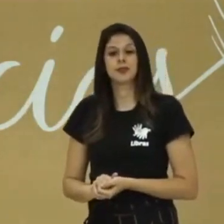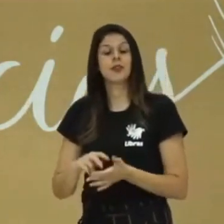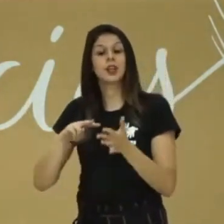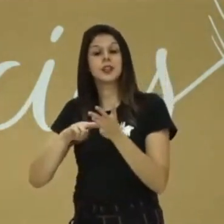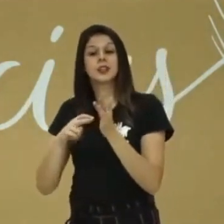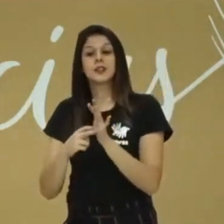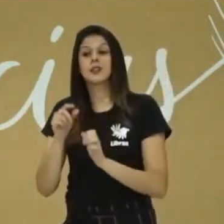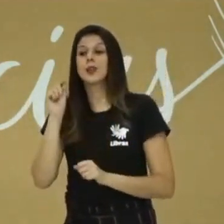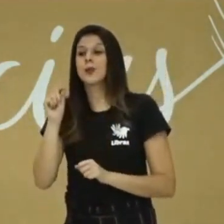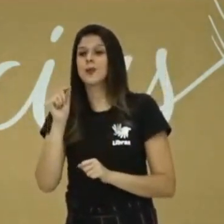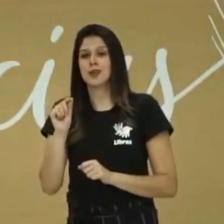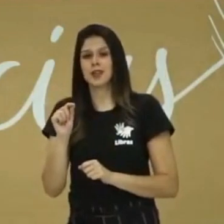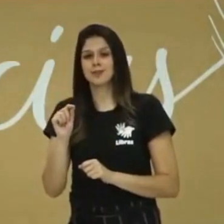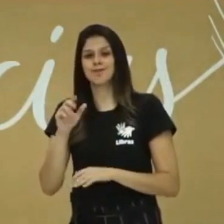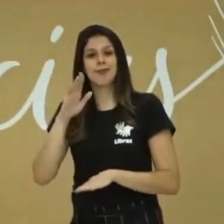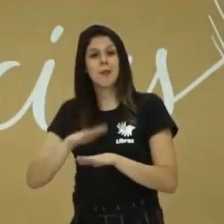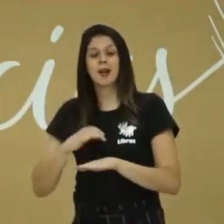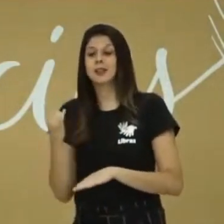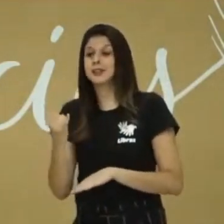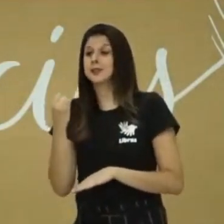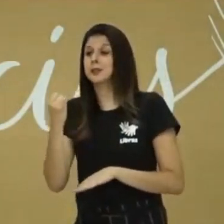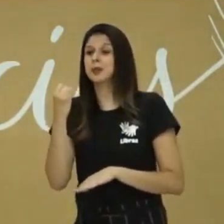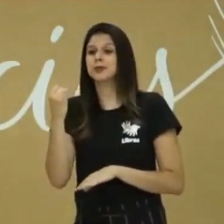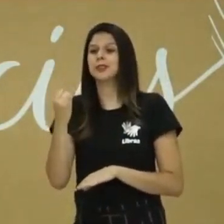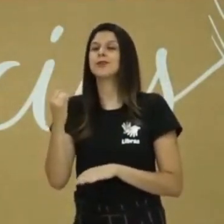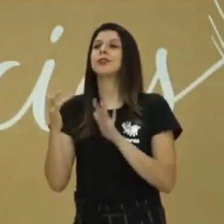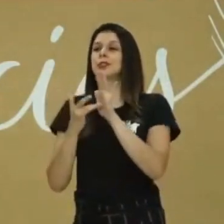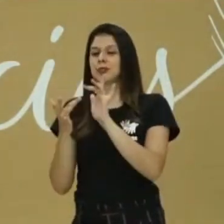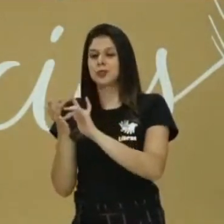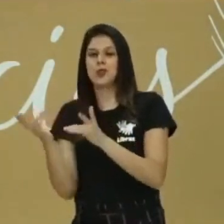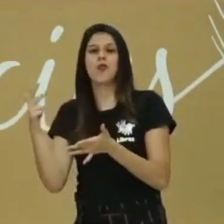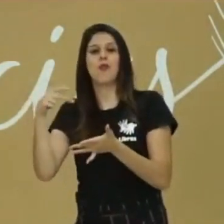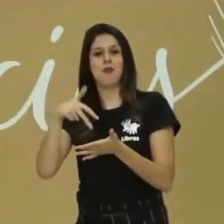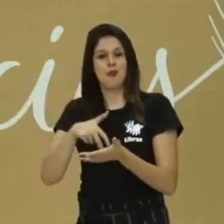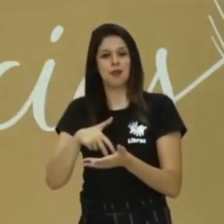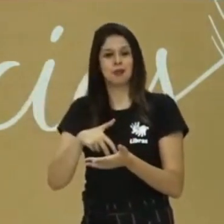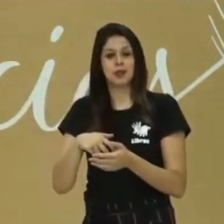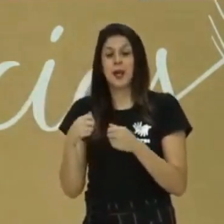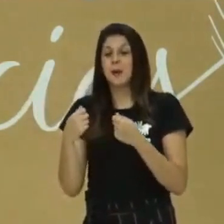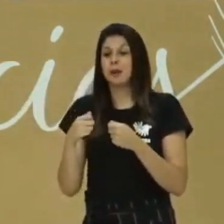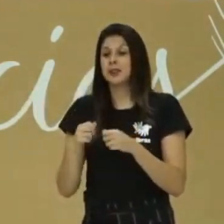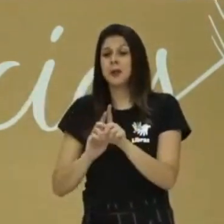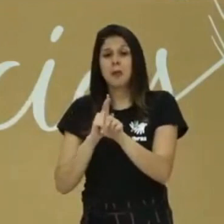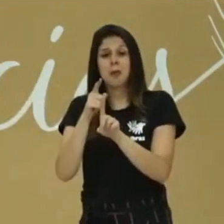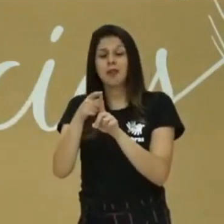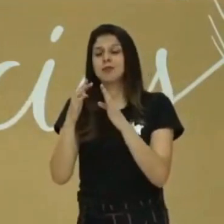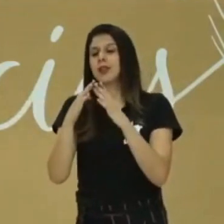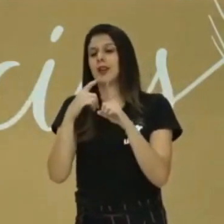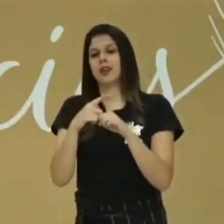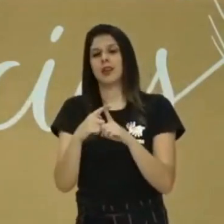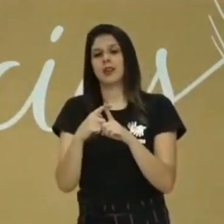essa deve ser a tônica das nossas vidas a volta de Jesus e será a tônica da igreja